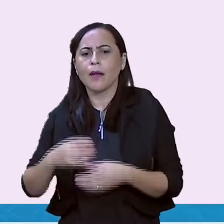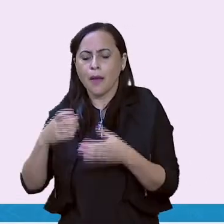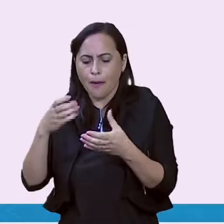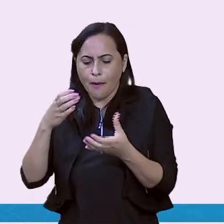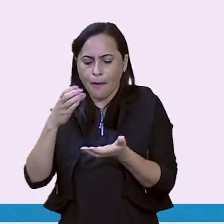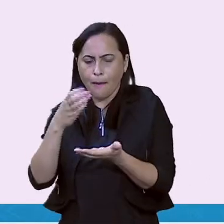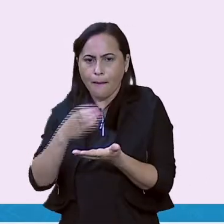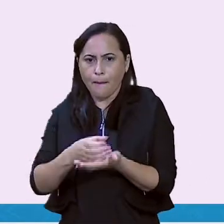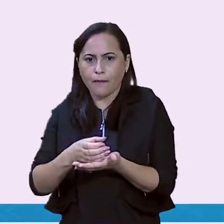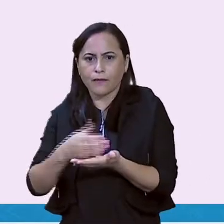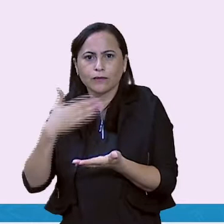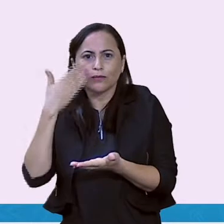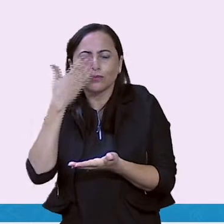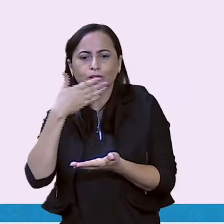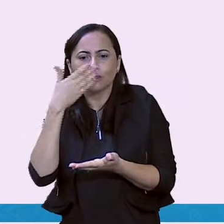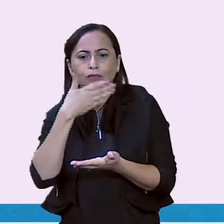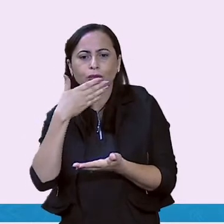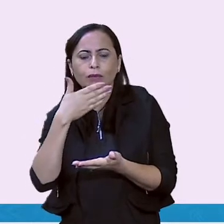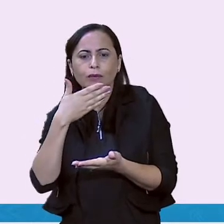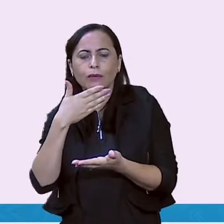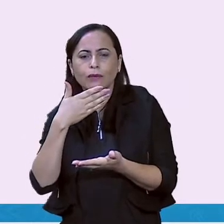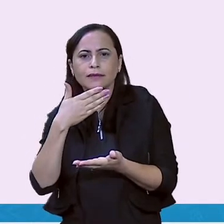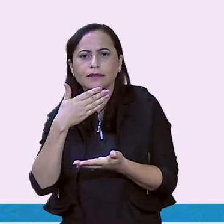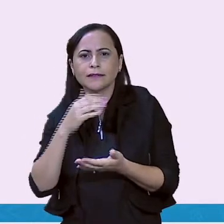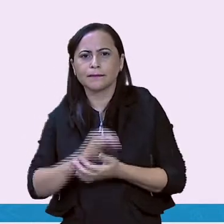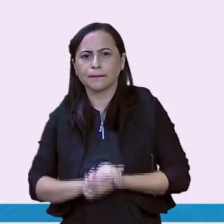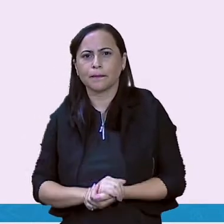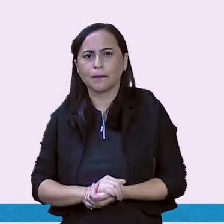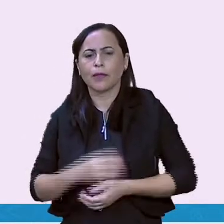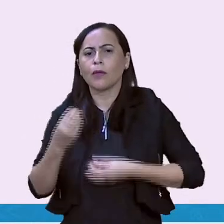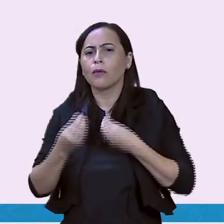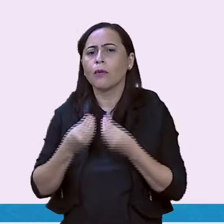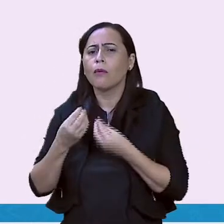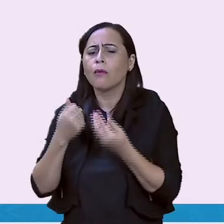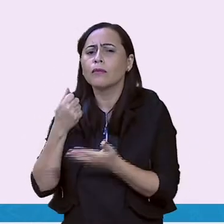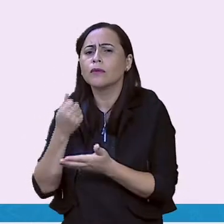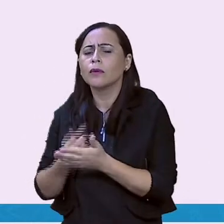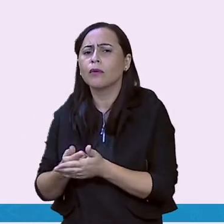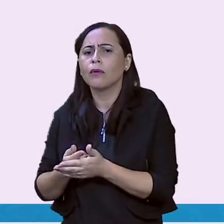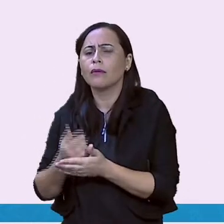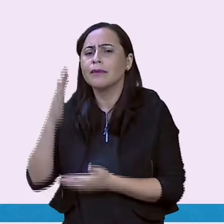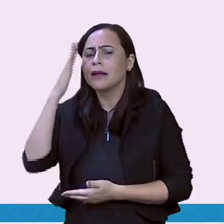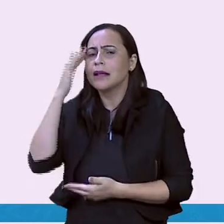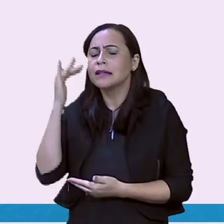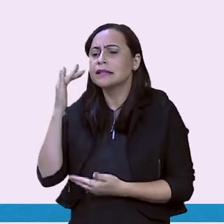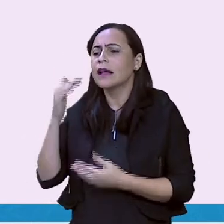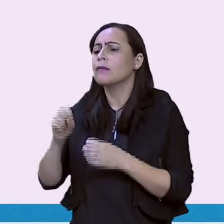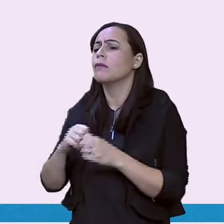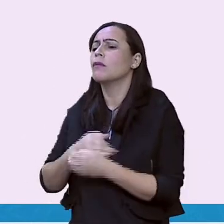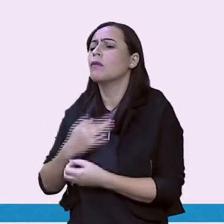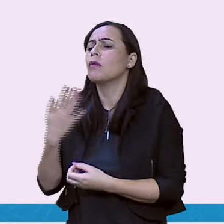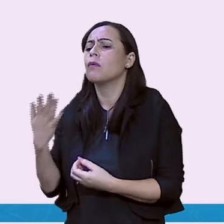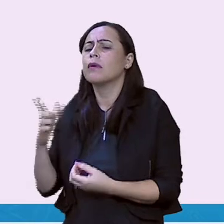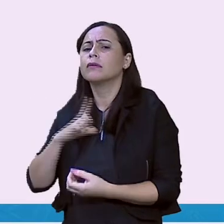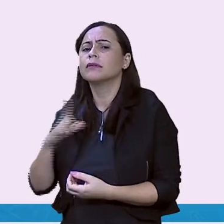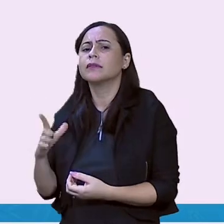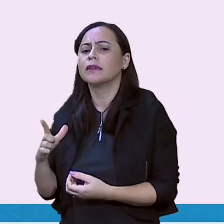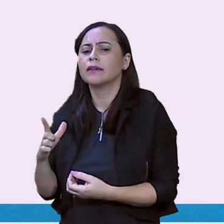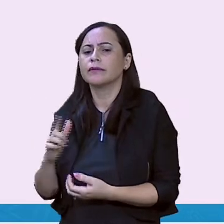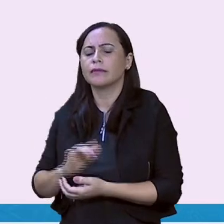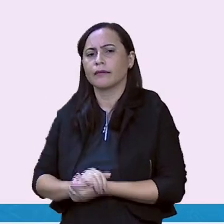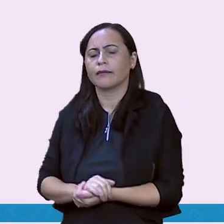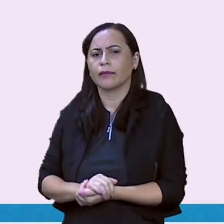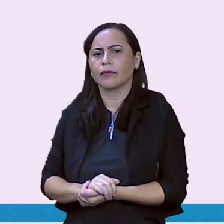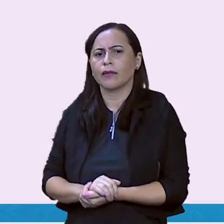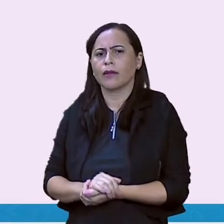gente, que é esse aqui, ó. Quando você vai comprar, que você olha o tamanho do pote da geleia, você olha a quantidade, porque tem vários